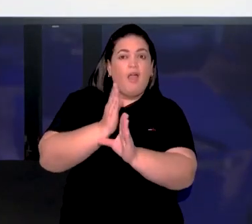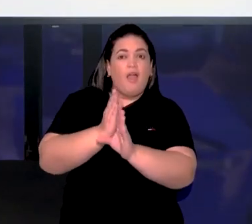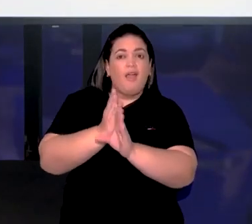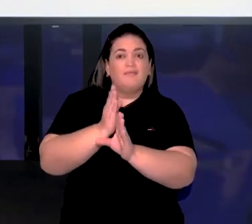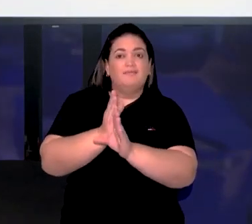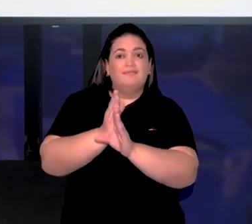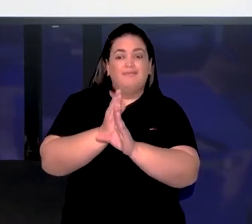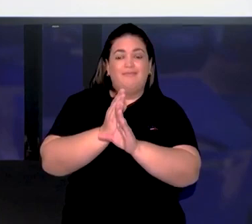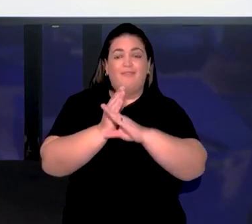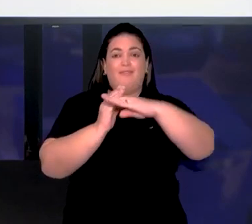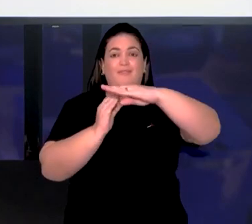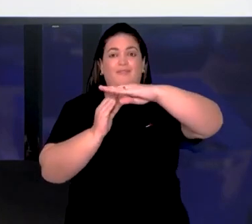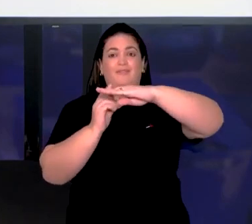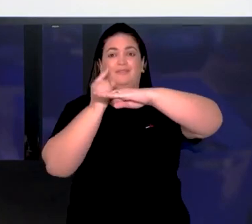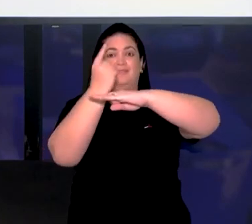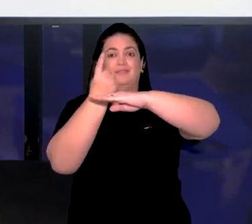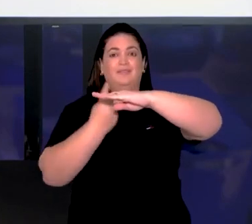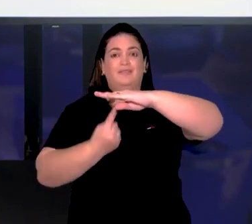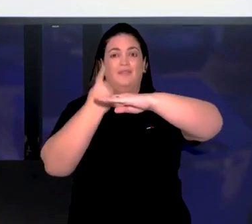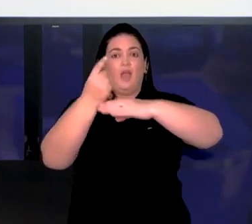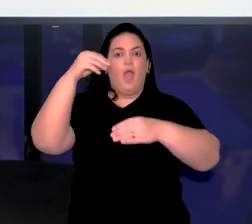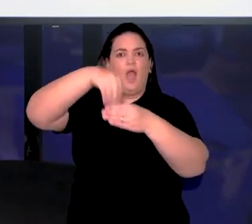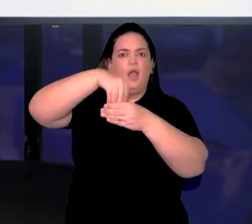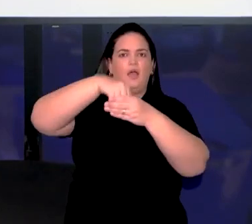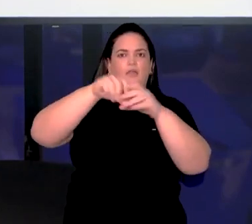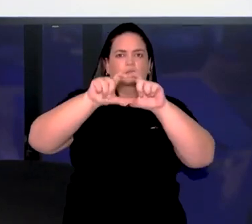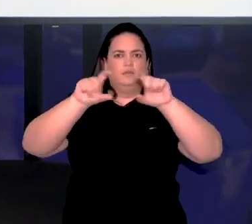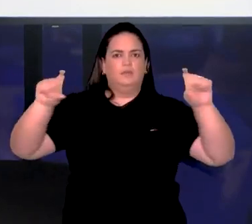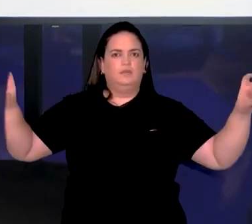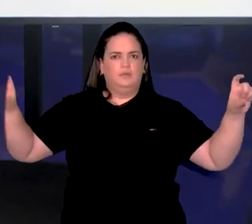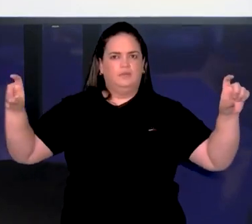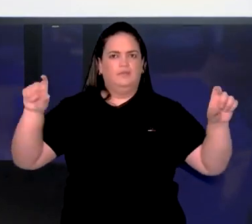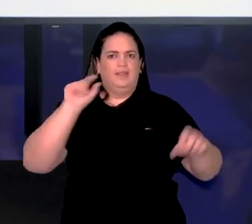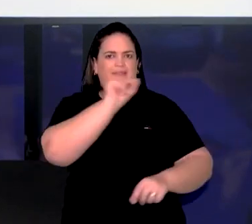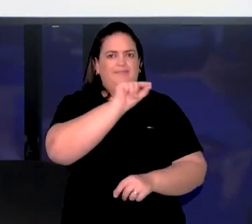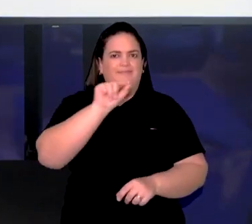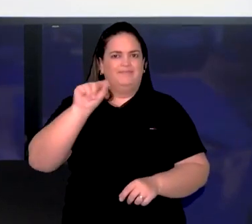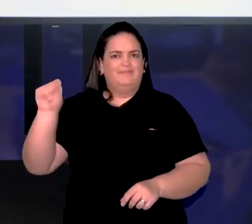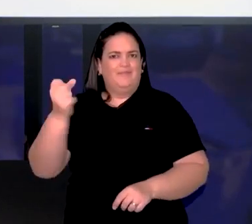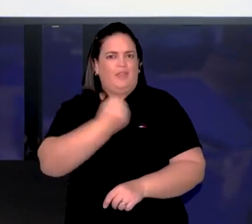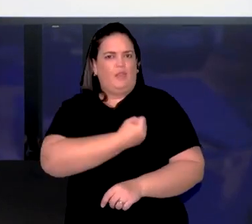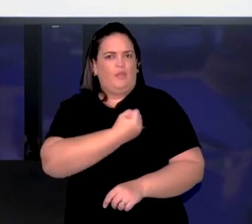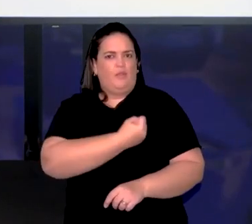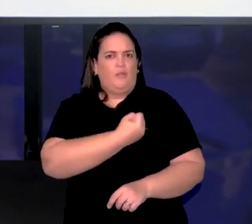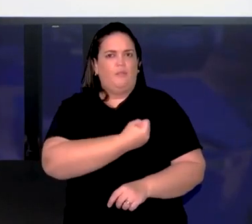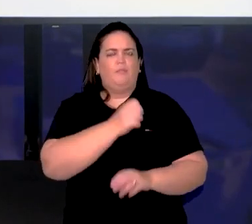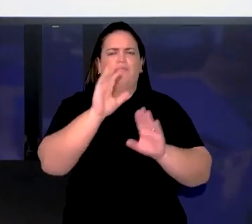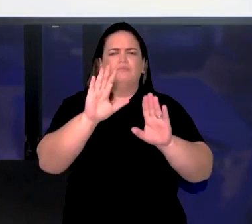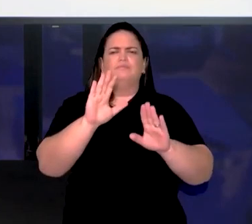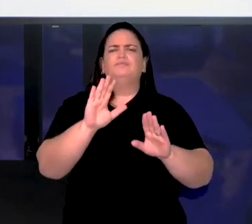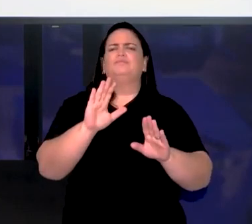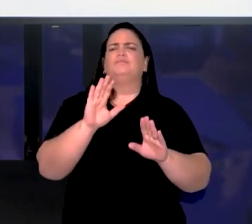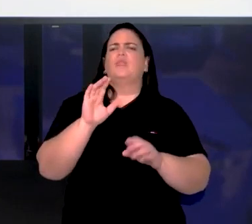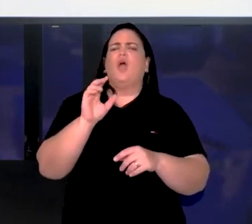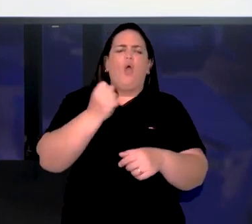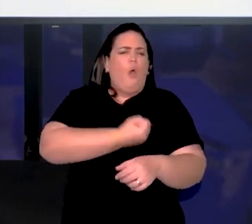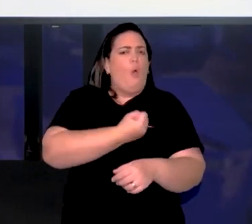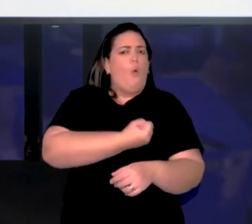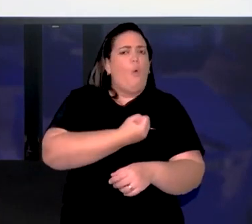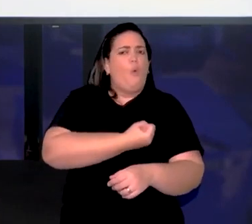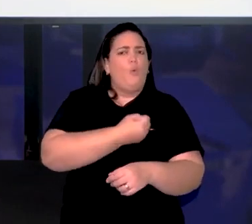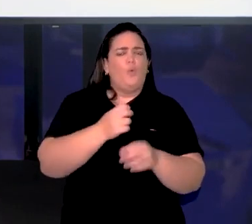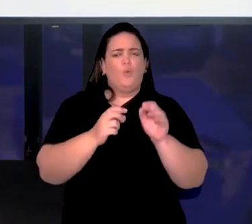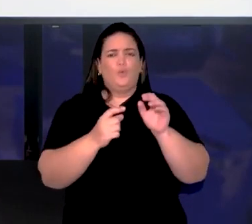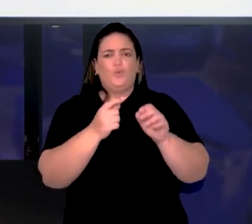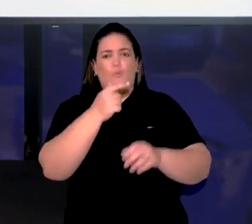essa fração numa reta numérica. Vou voltar ao mesmo problema anterior. O número representado,